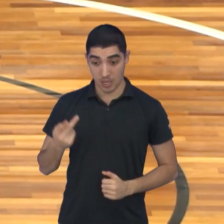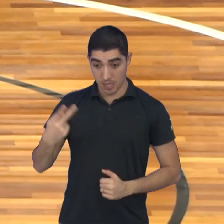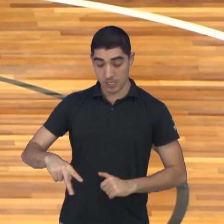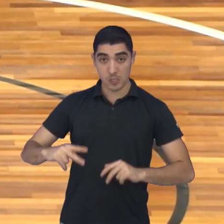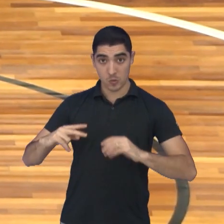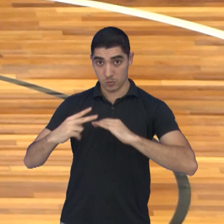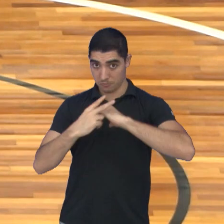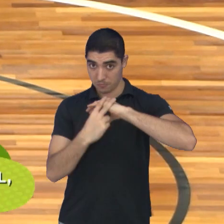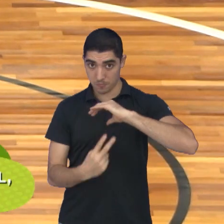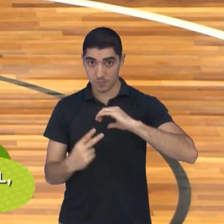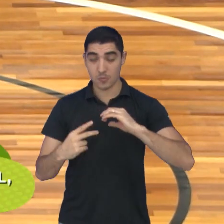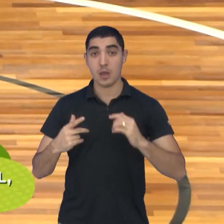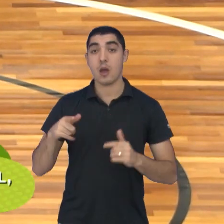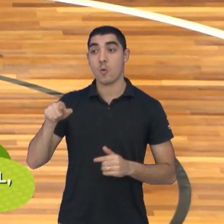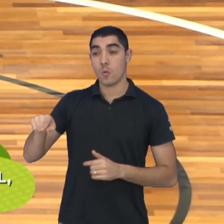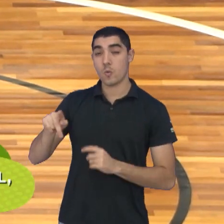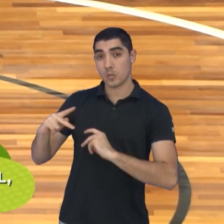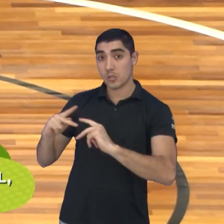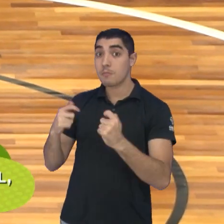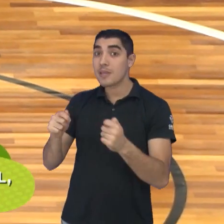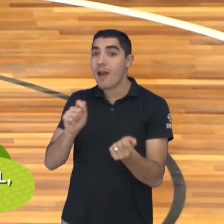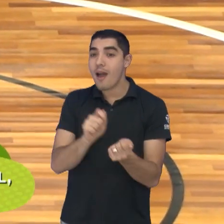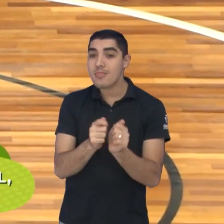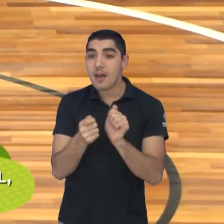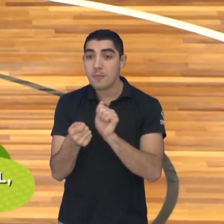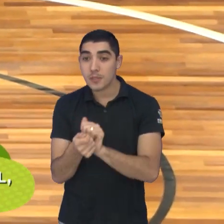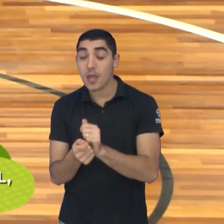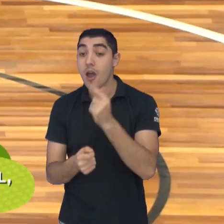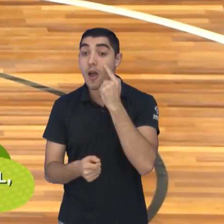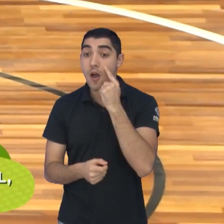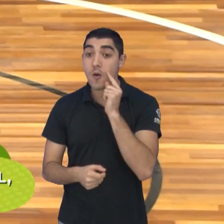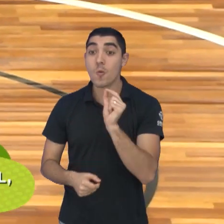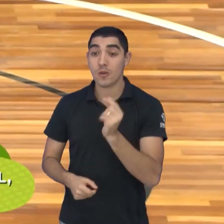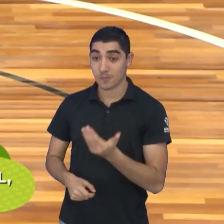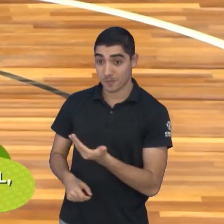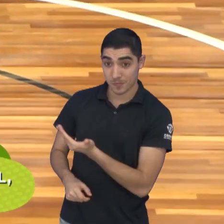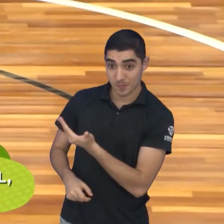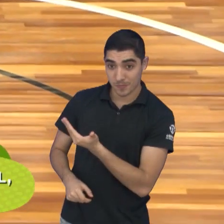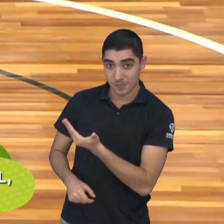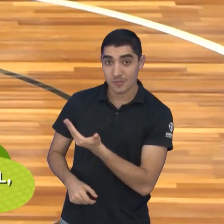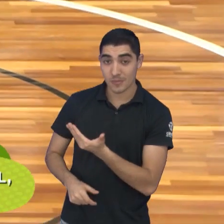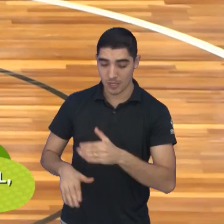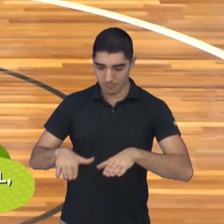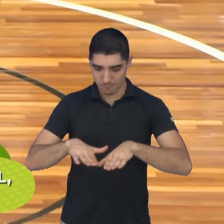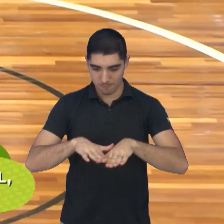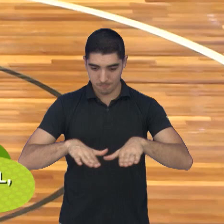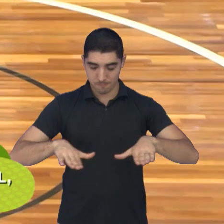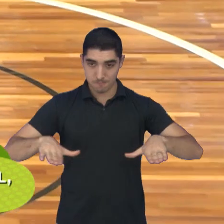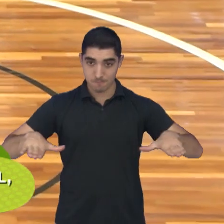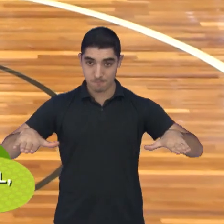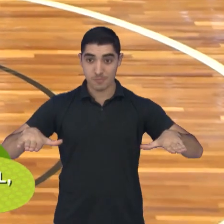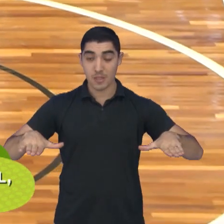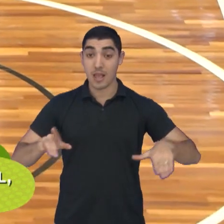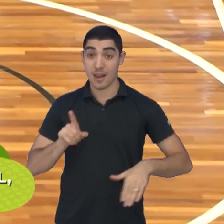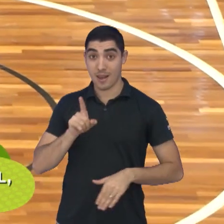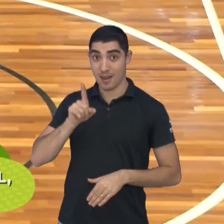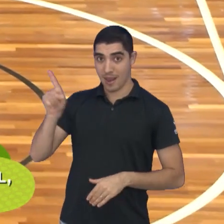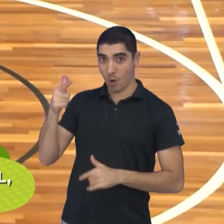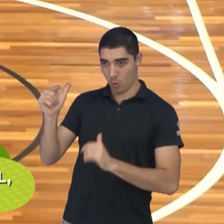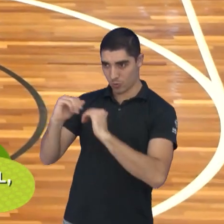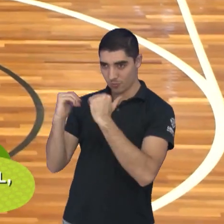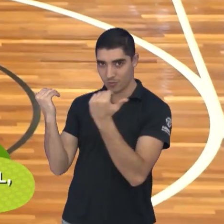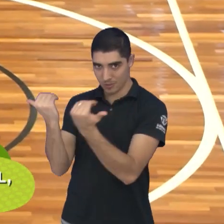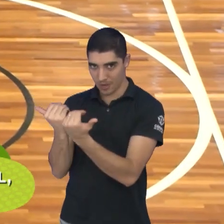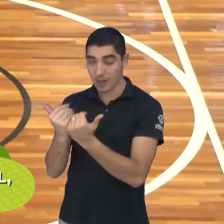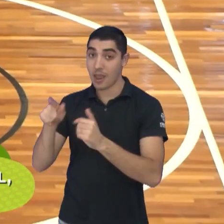vai precisar se adaptar a algumas características, como por exemplo o piso da quadra. No tênis clube ele é emborrachado,